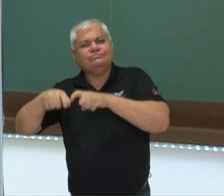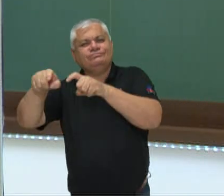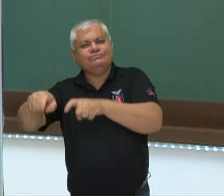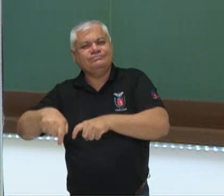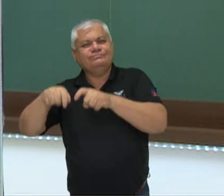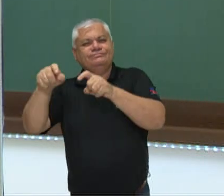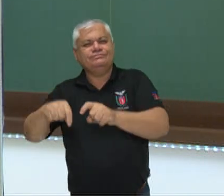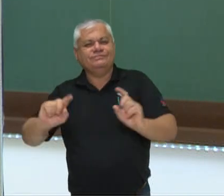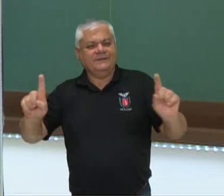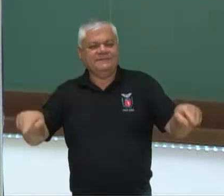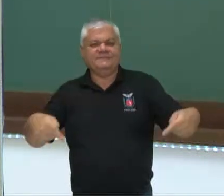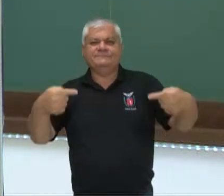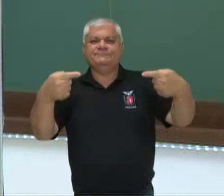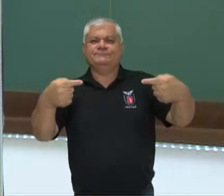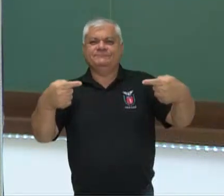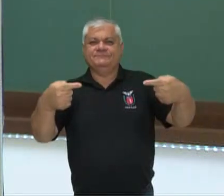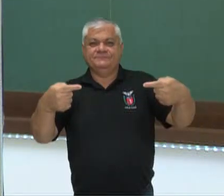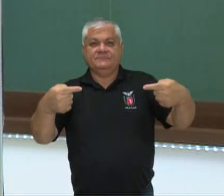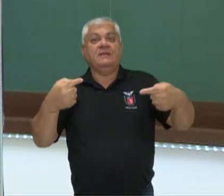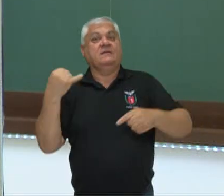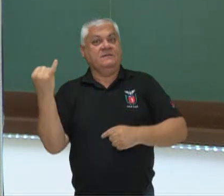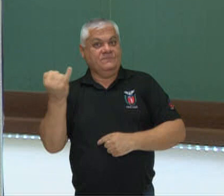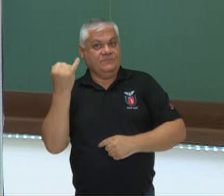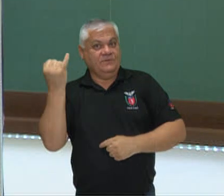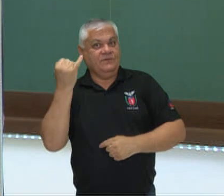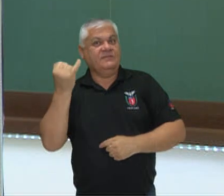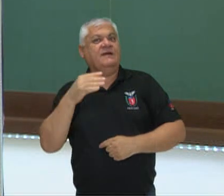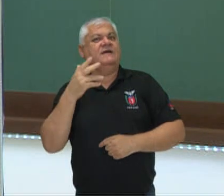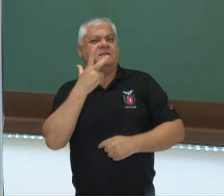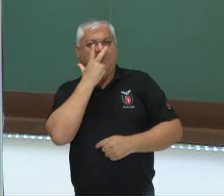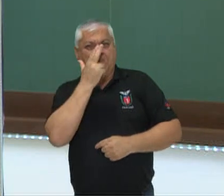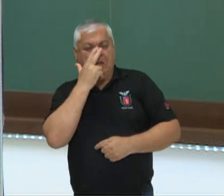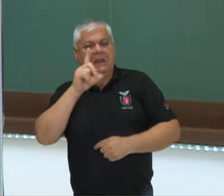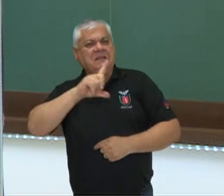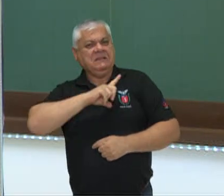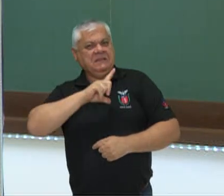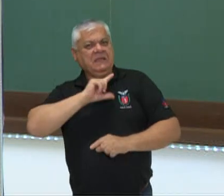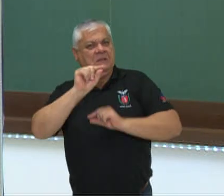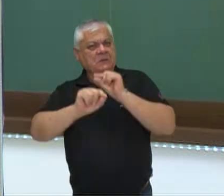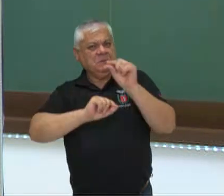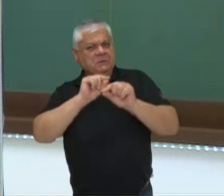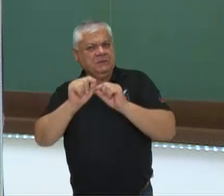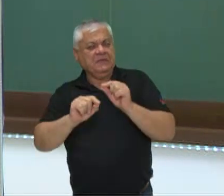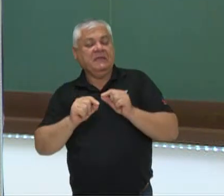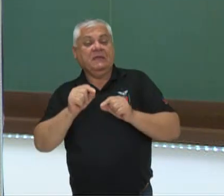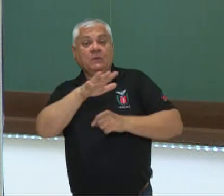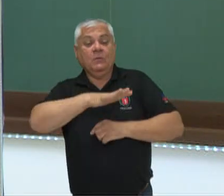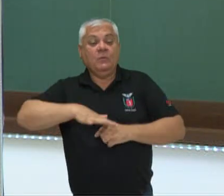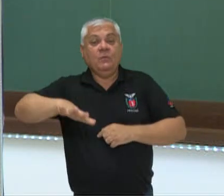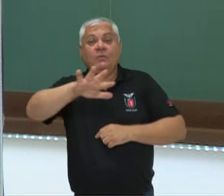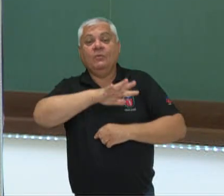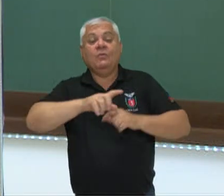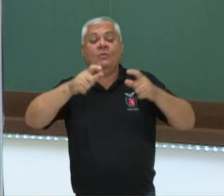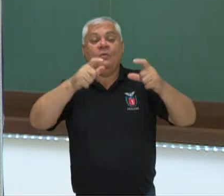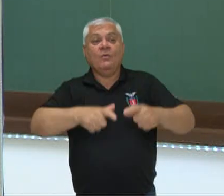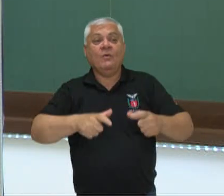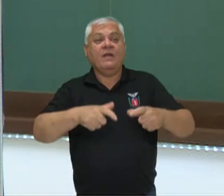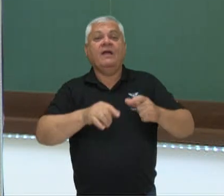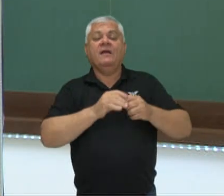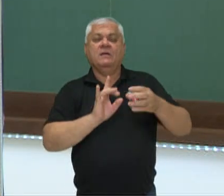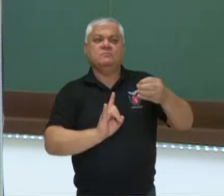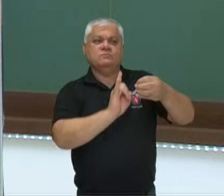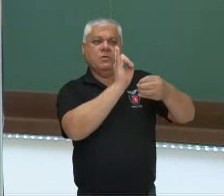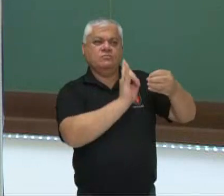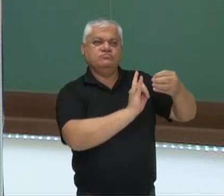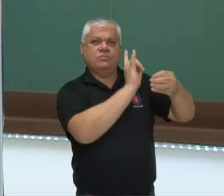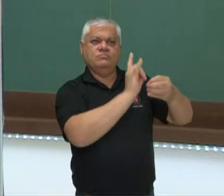paisagem da cidade. É importante ressaltar que há uma certa reversibilidade nisso, né? O espaço urbano citadino é tido como